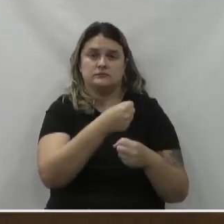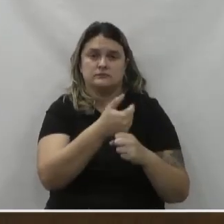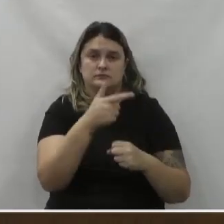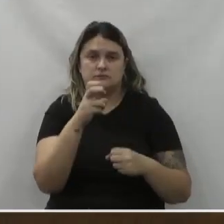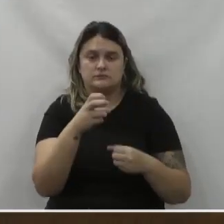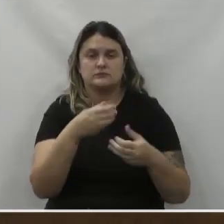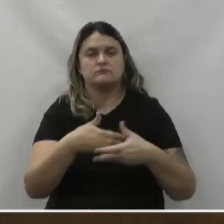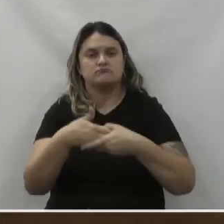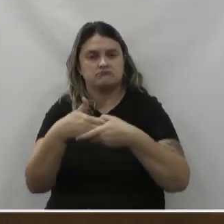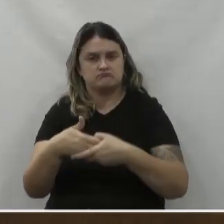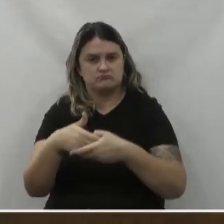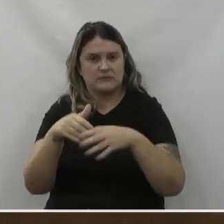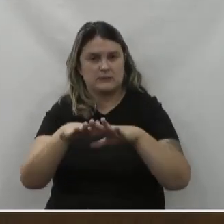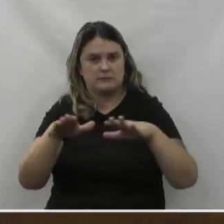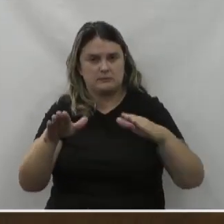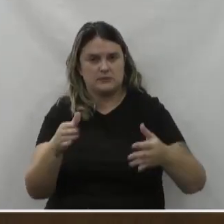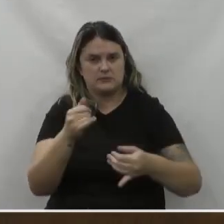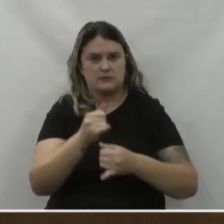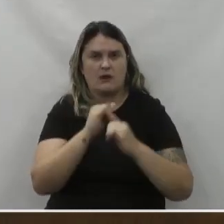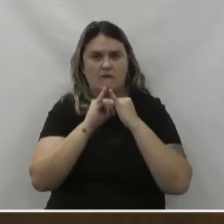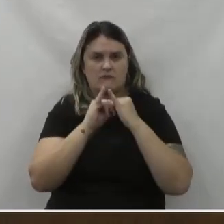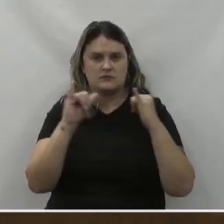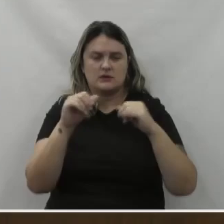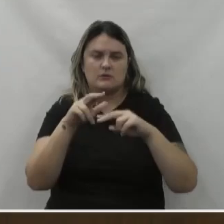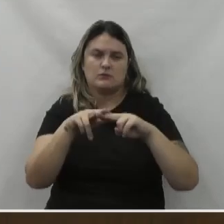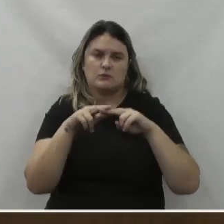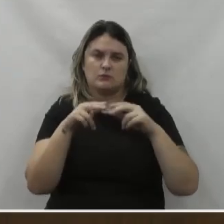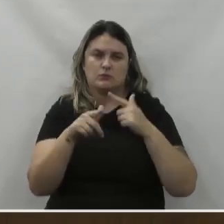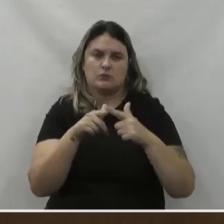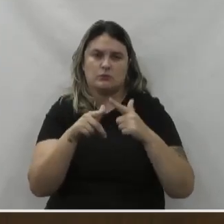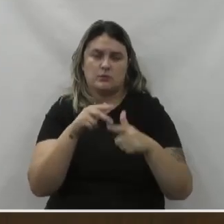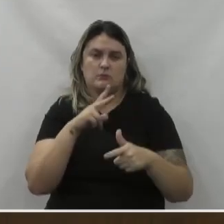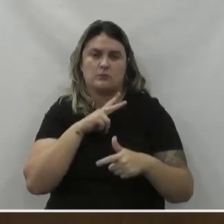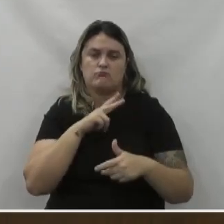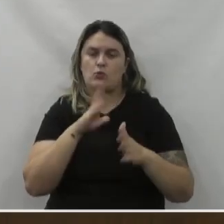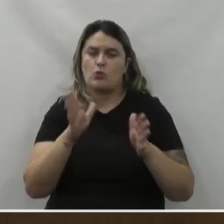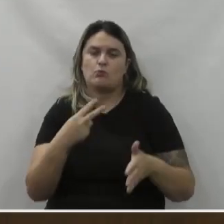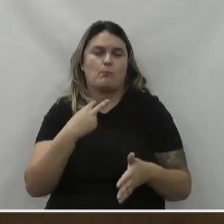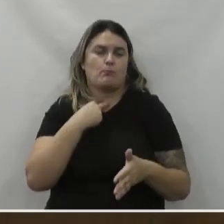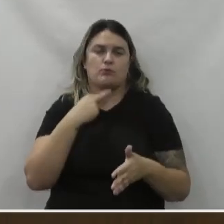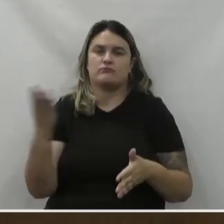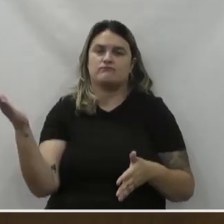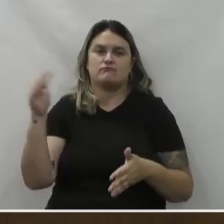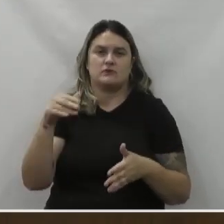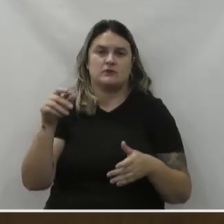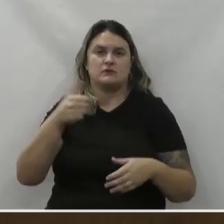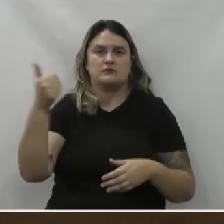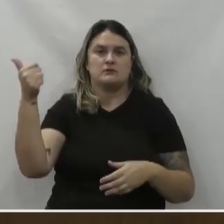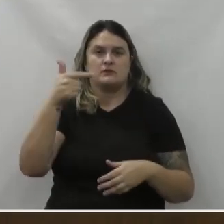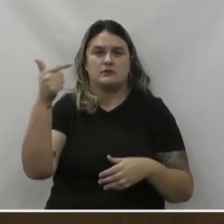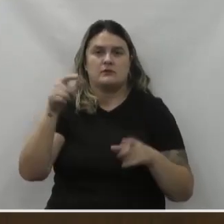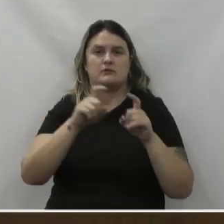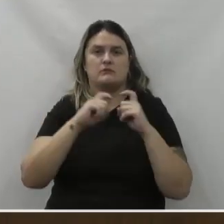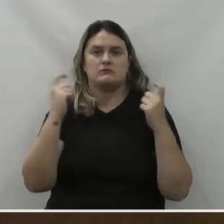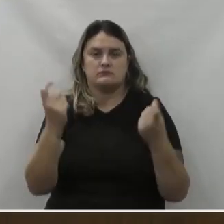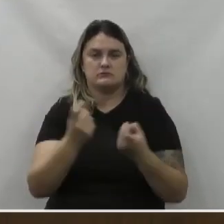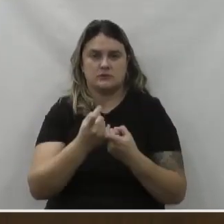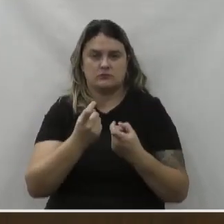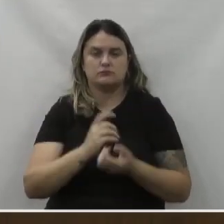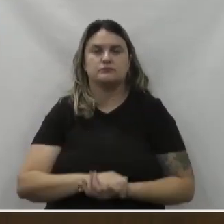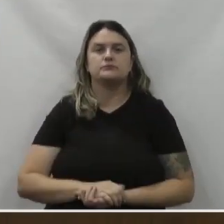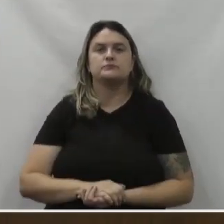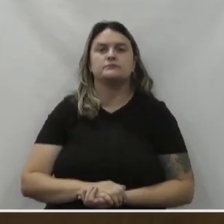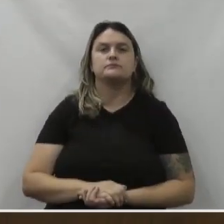Ao cumprimentá-lo pelo presente, informo que, por motivos particulares, não poderei estar presente na 12ª